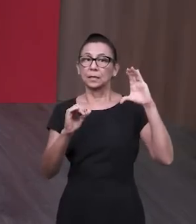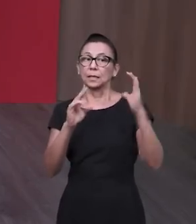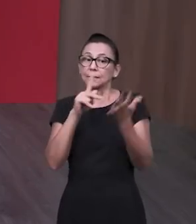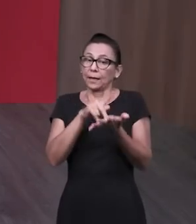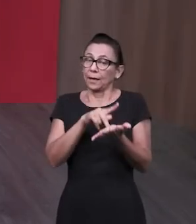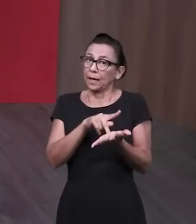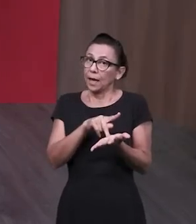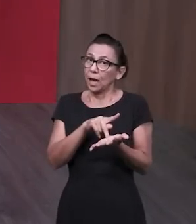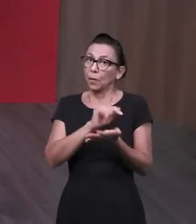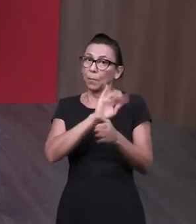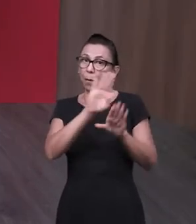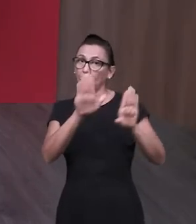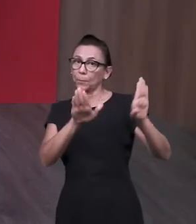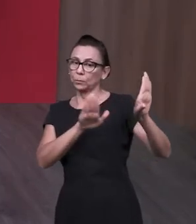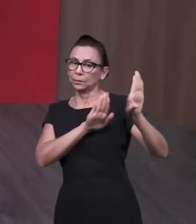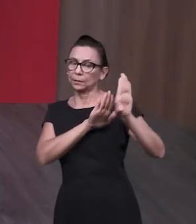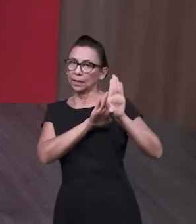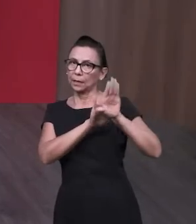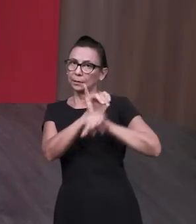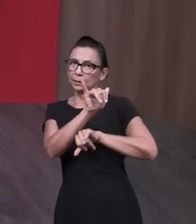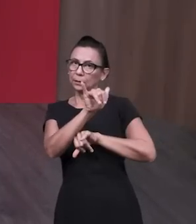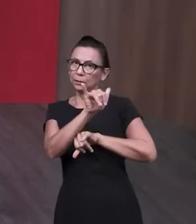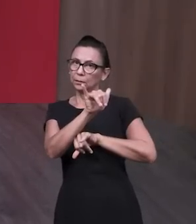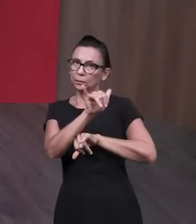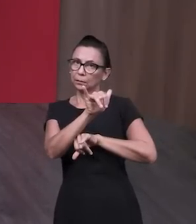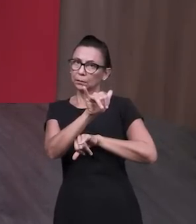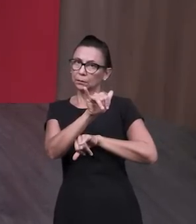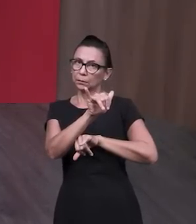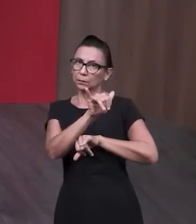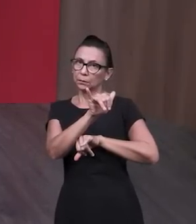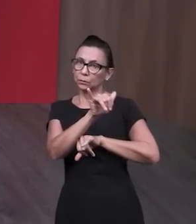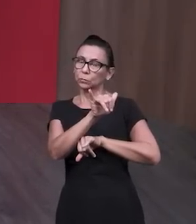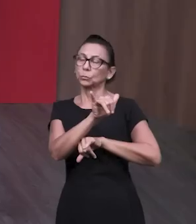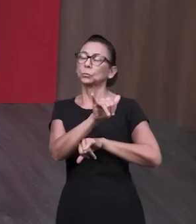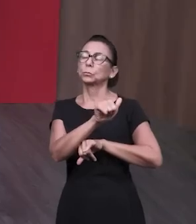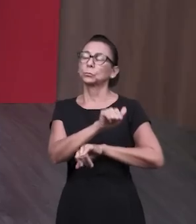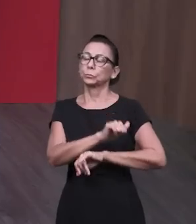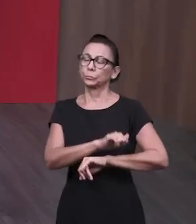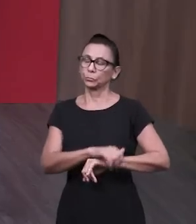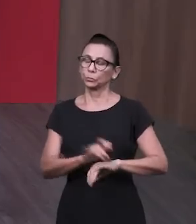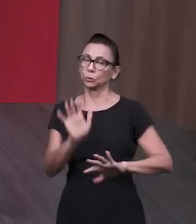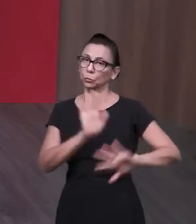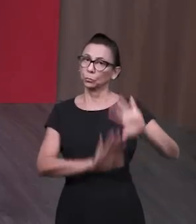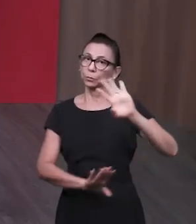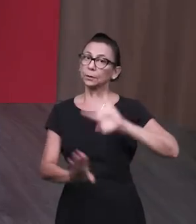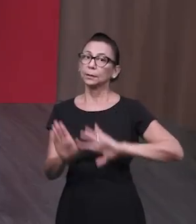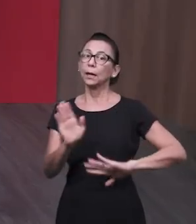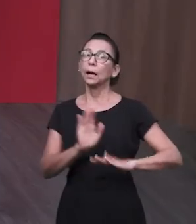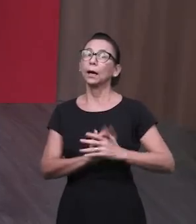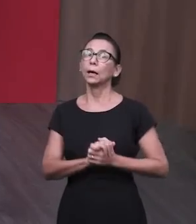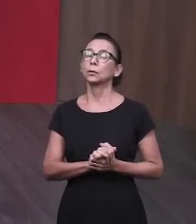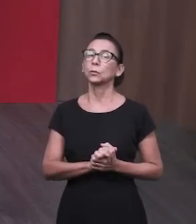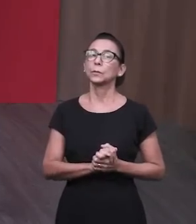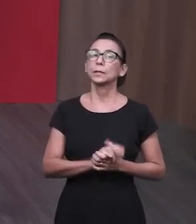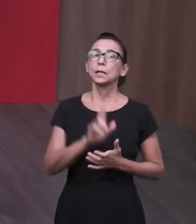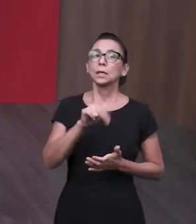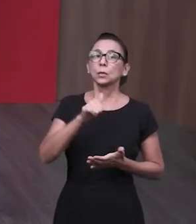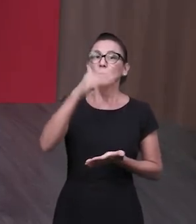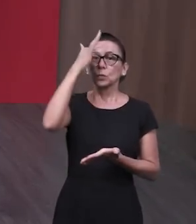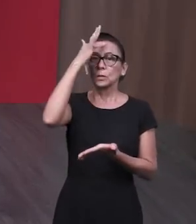uma falsa por trás. Então esse é o cuidado que tem que ter para que a fé jamais